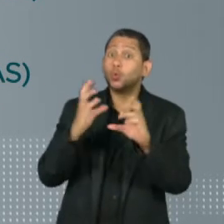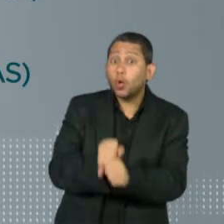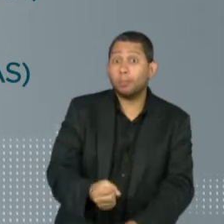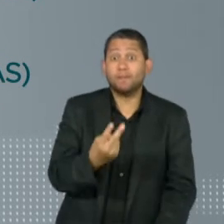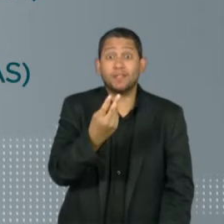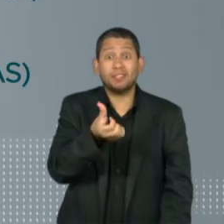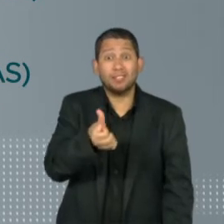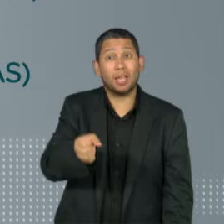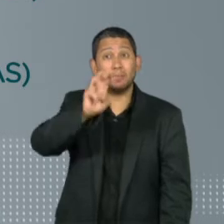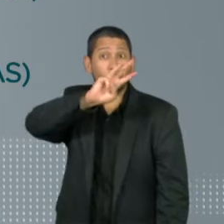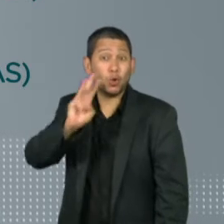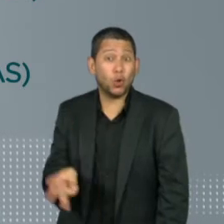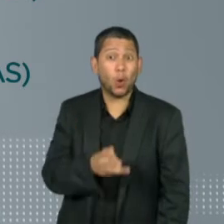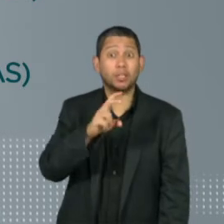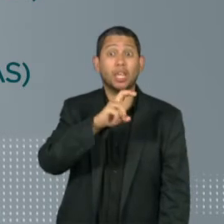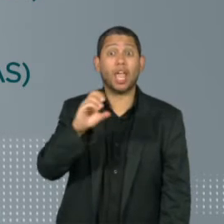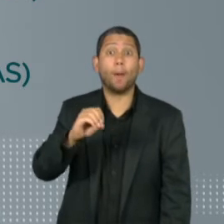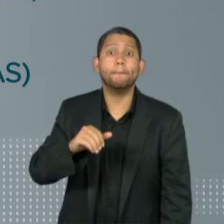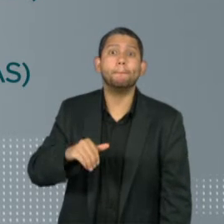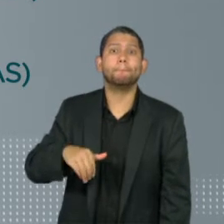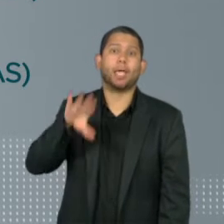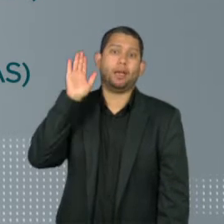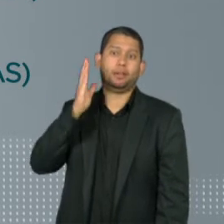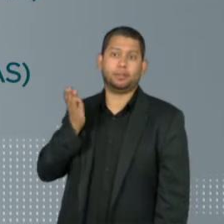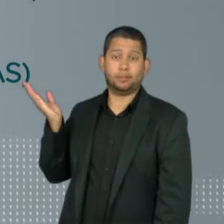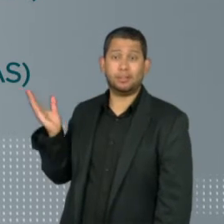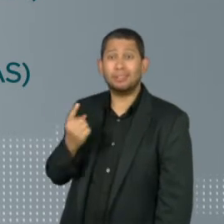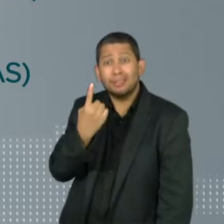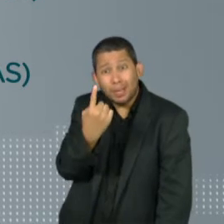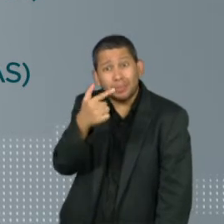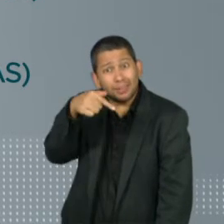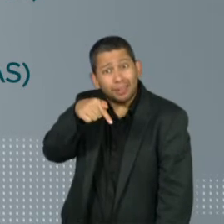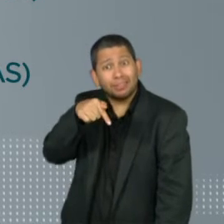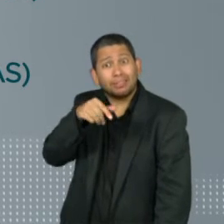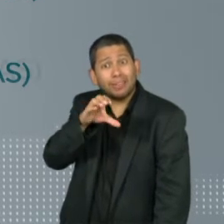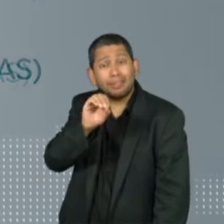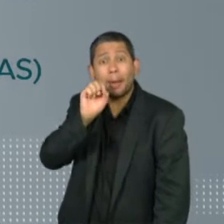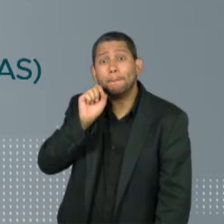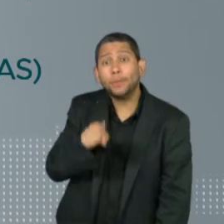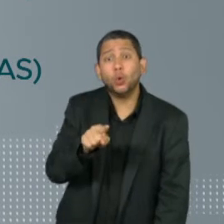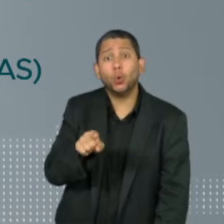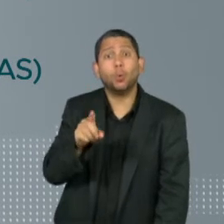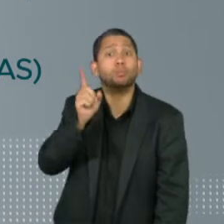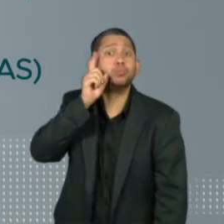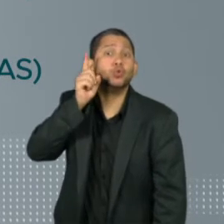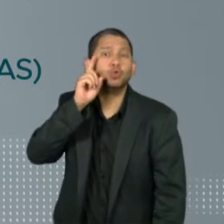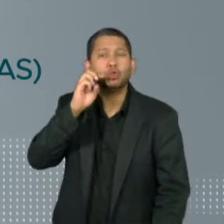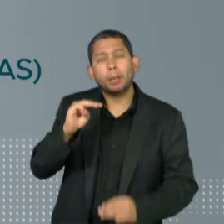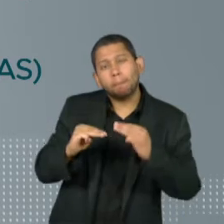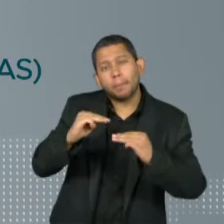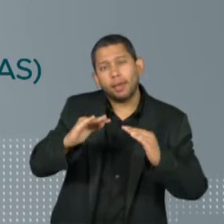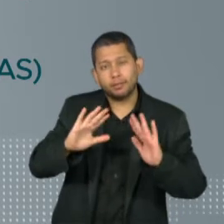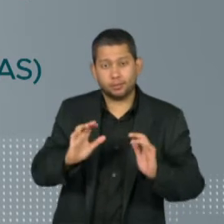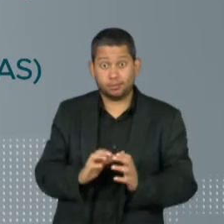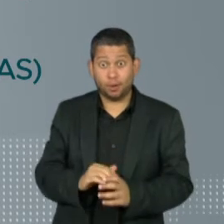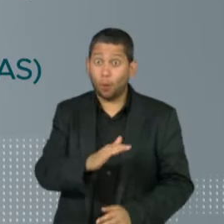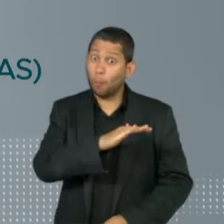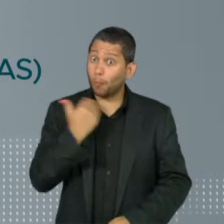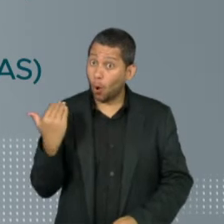milhões e 500 mil, praticamente 170 mil em média por dia. O número de mortes passa